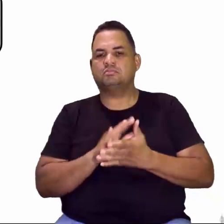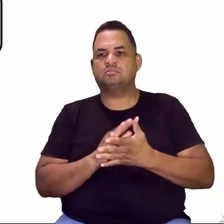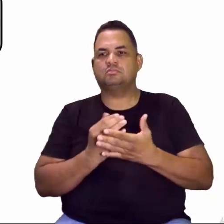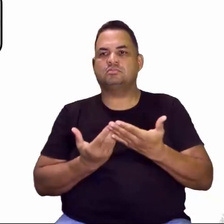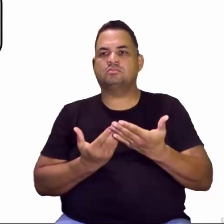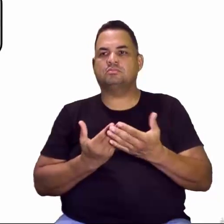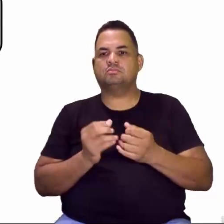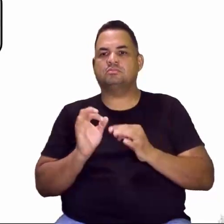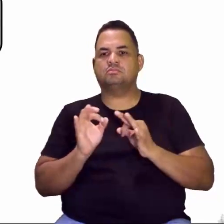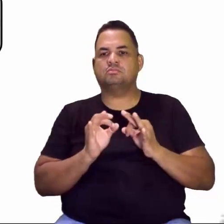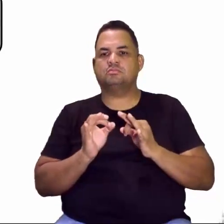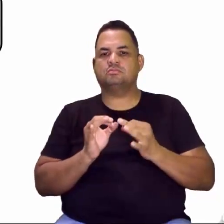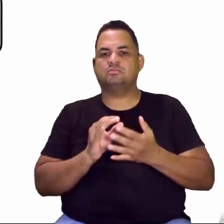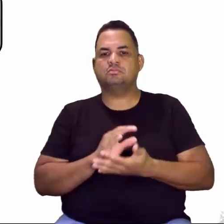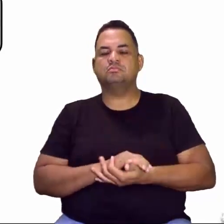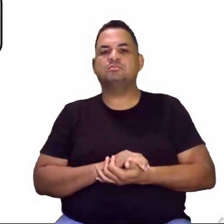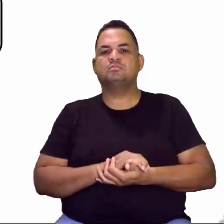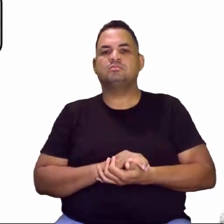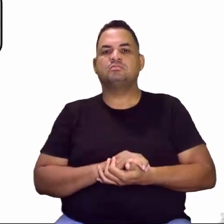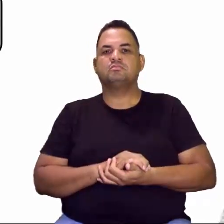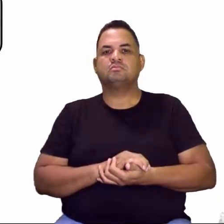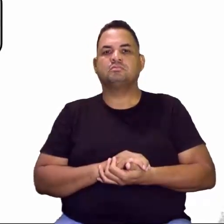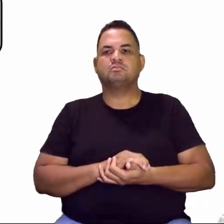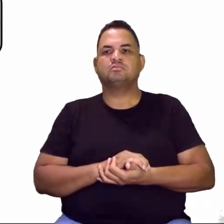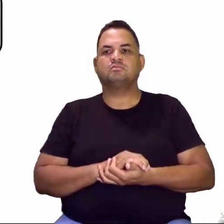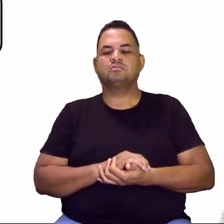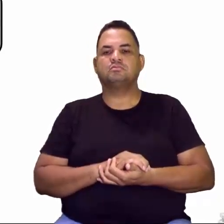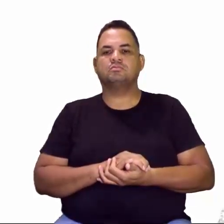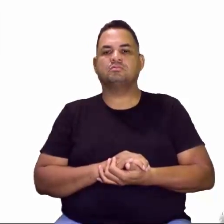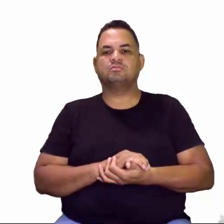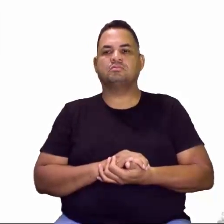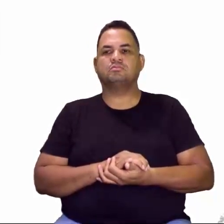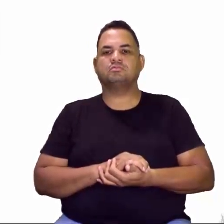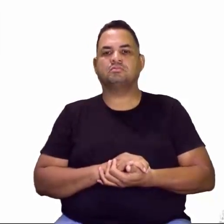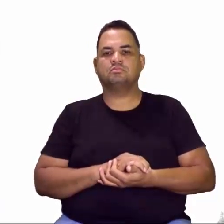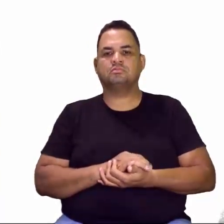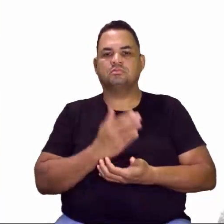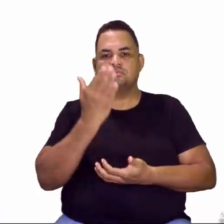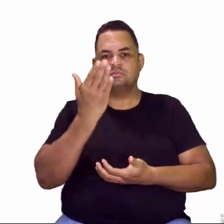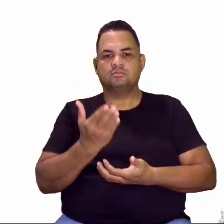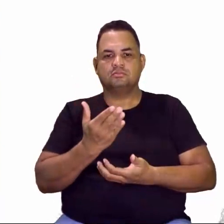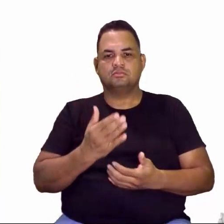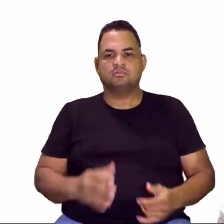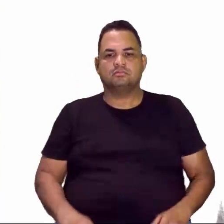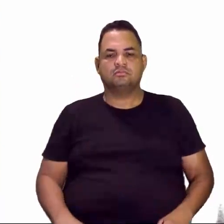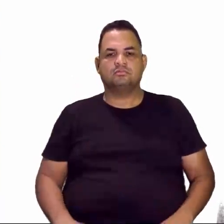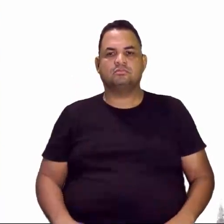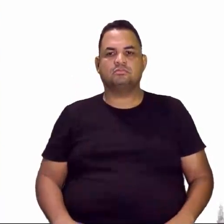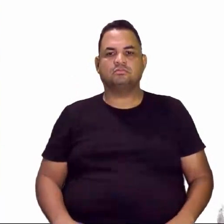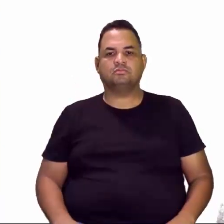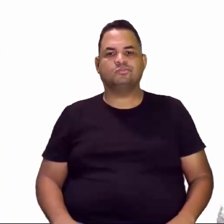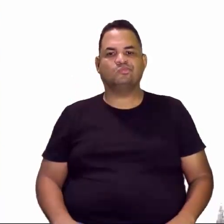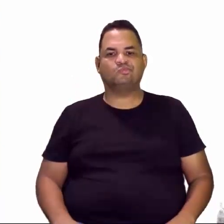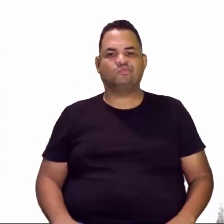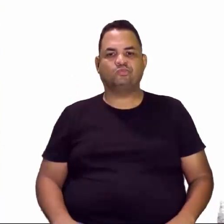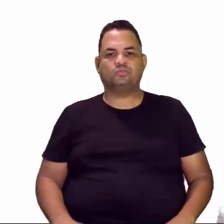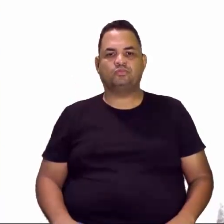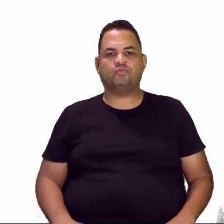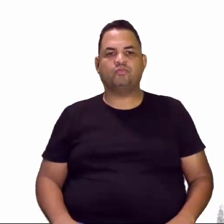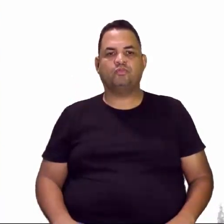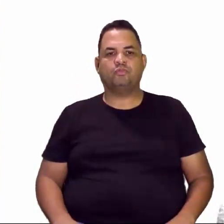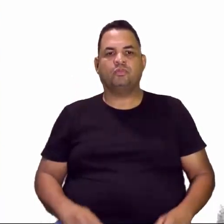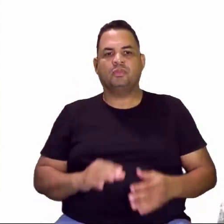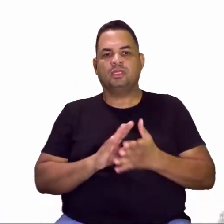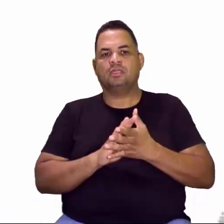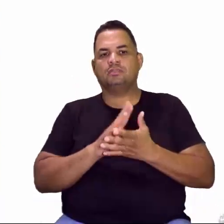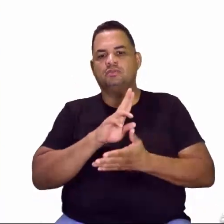forem neutralizadas pelos hidrogênios e vice-versa. E aí, nesse caso, a nomenclatura desses sais